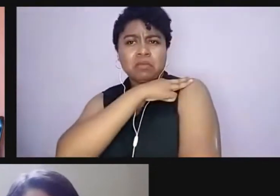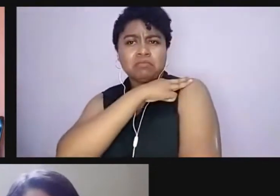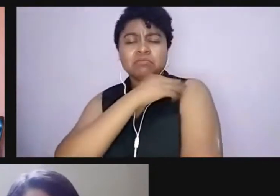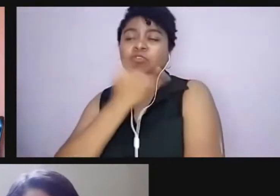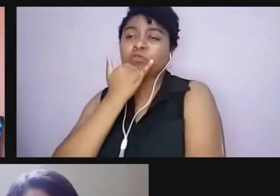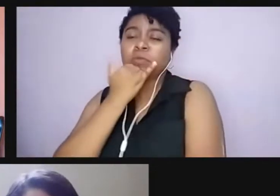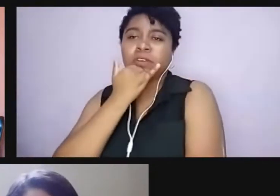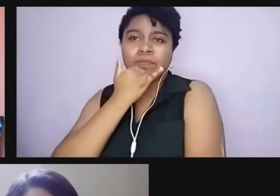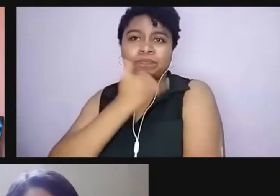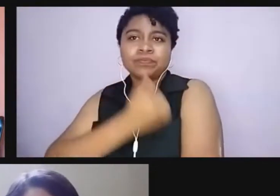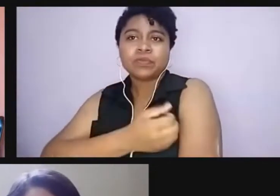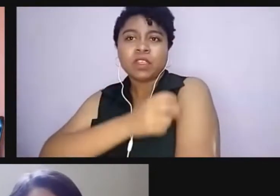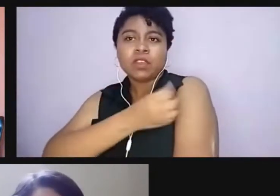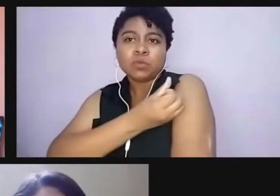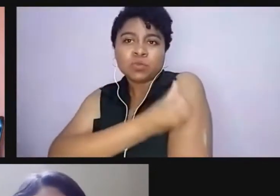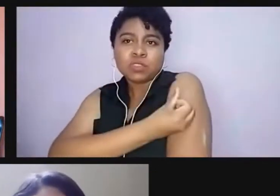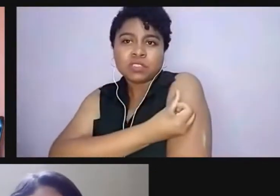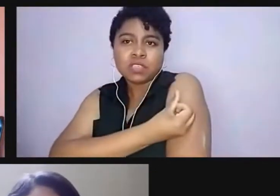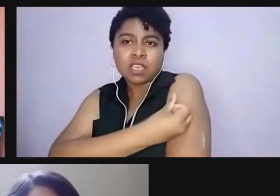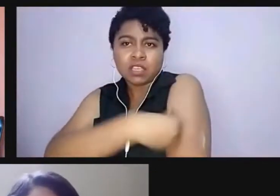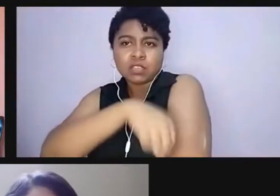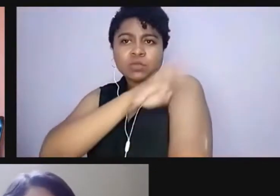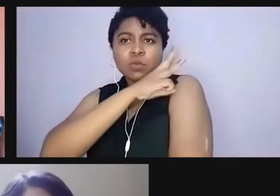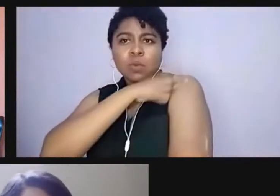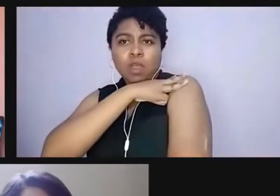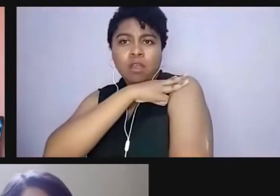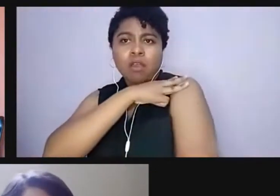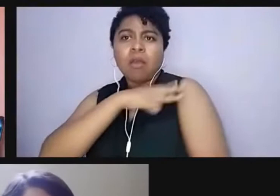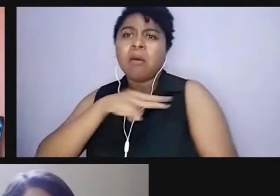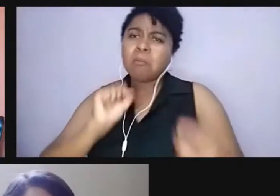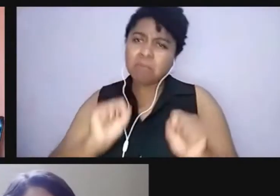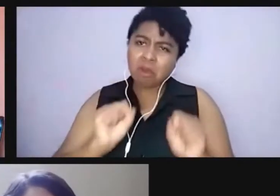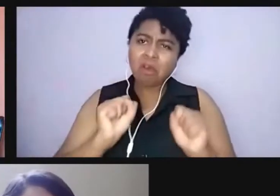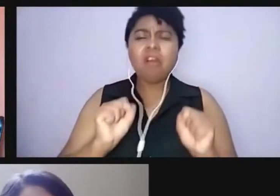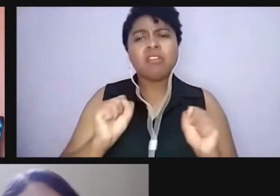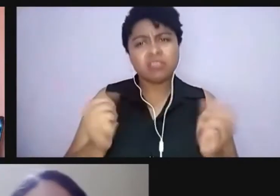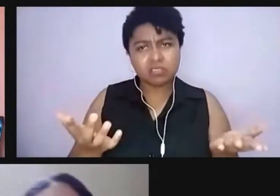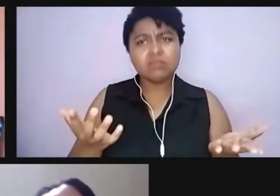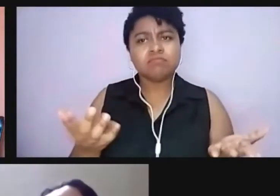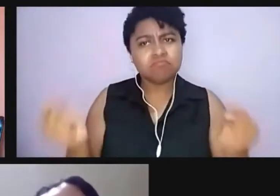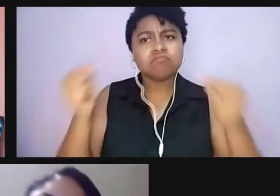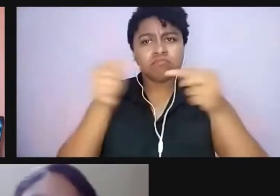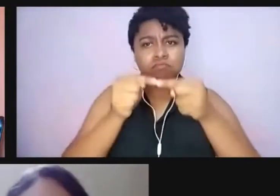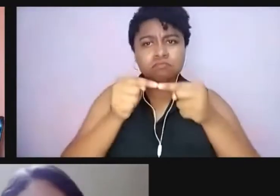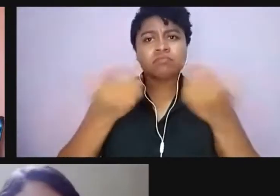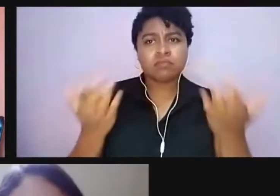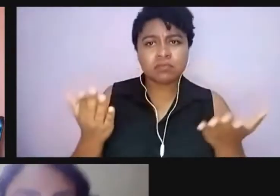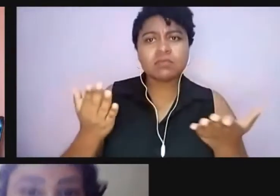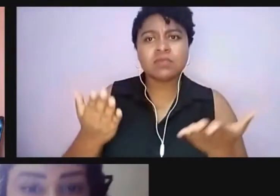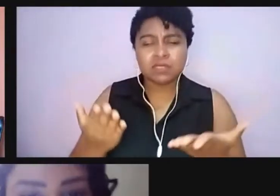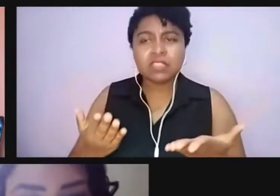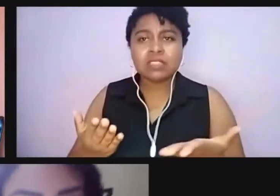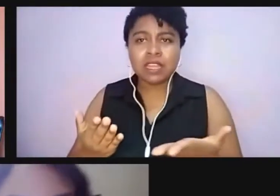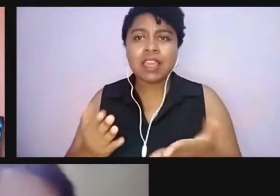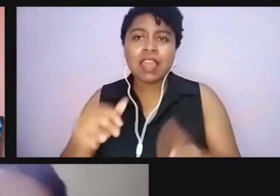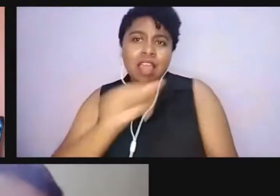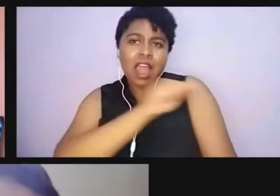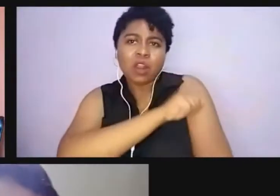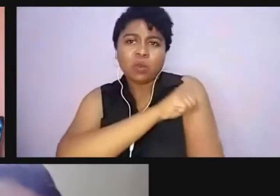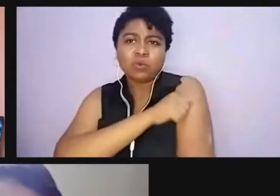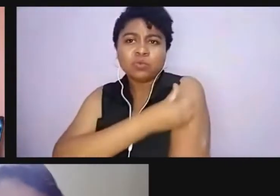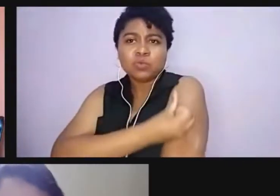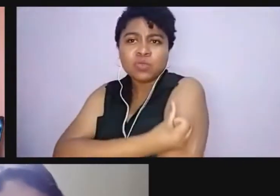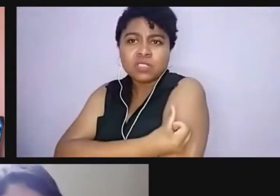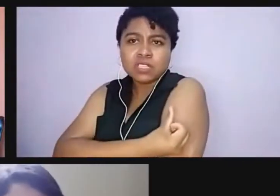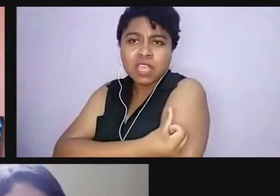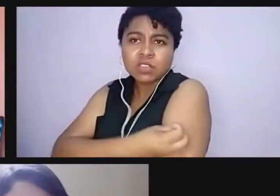já tem essa ideia de interpretar, de fazer parte dessa história. Então, eu acredito que o